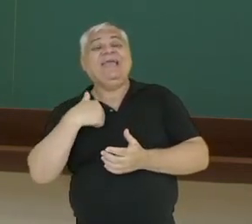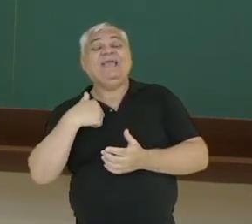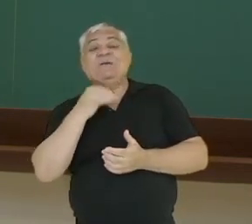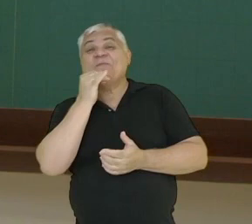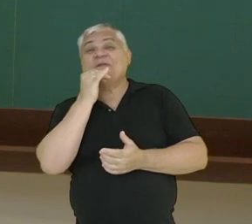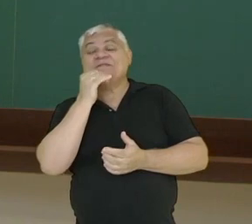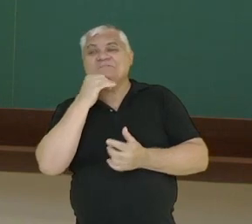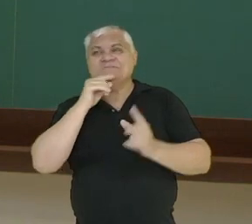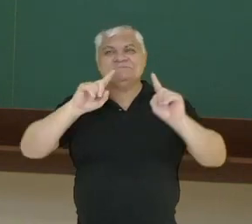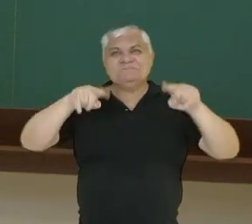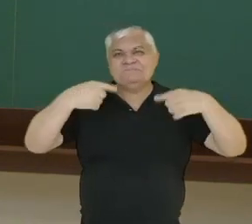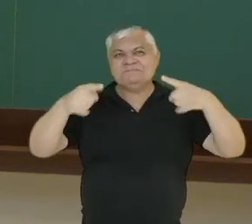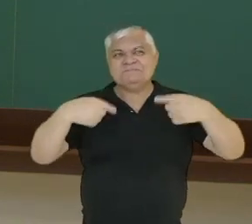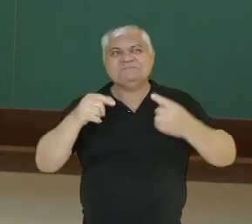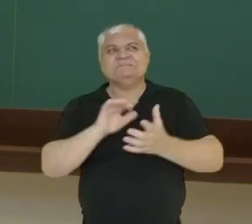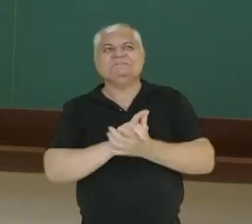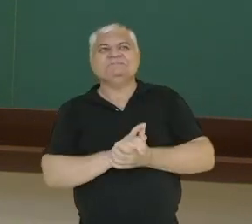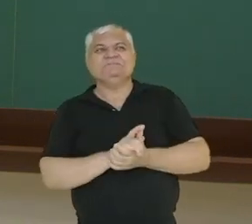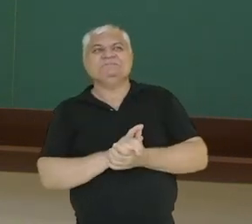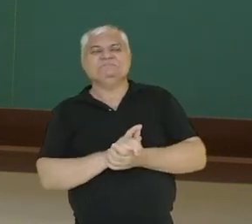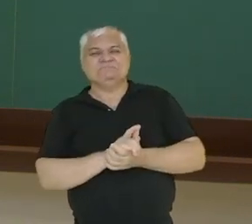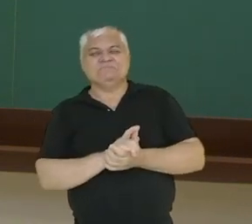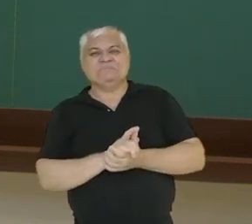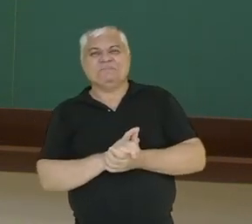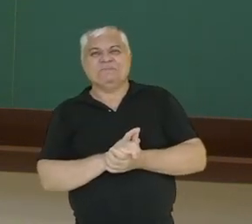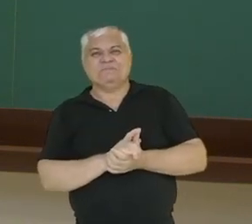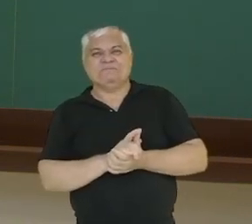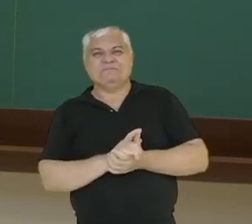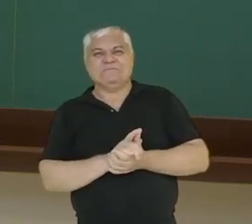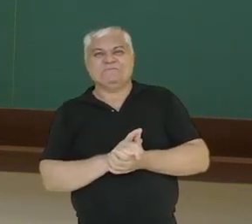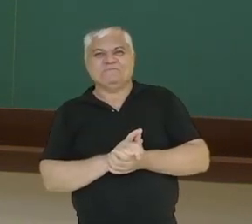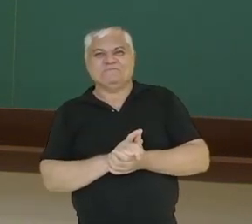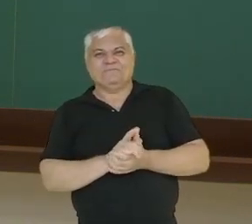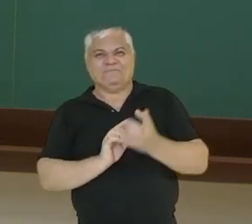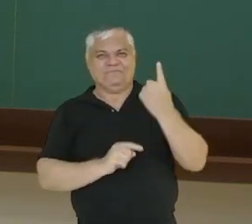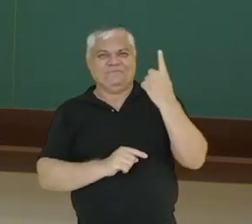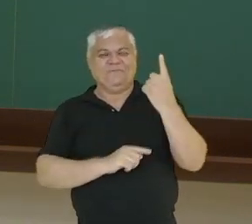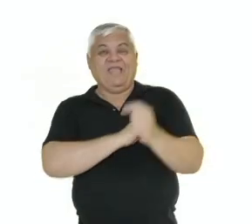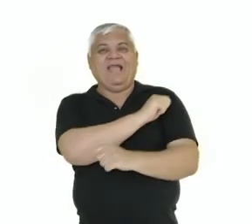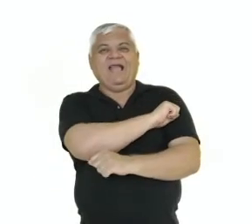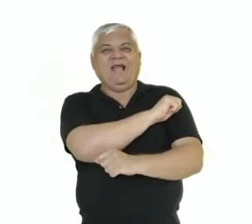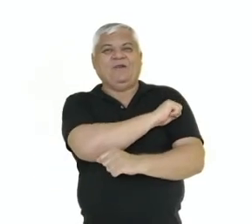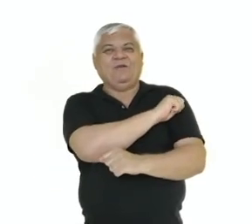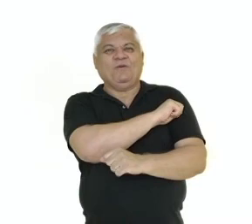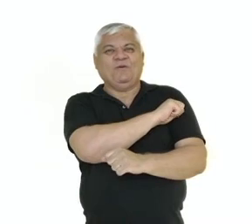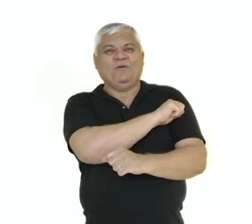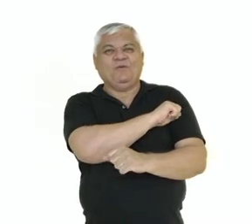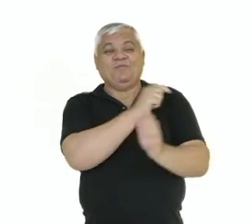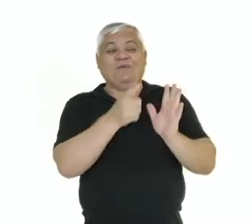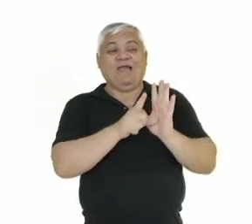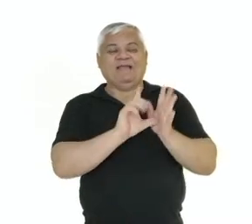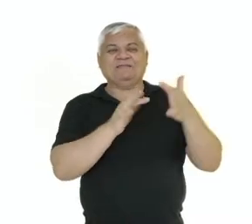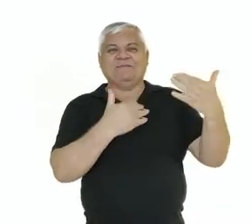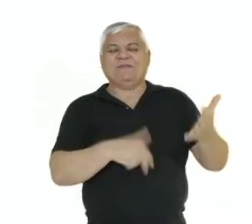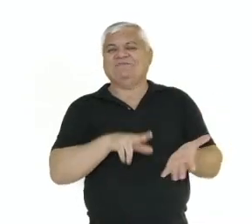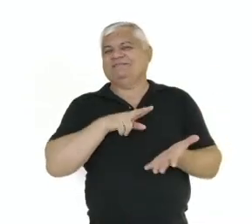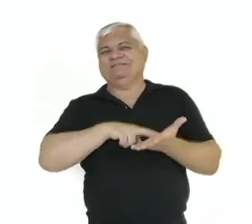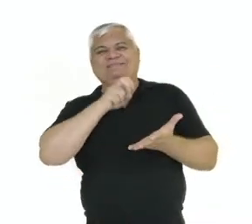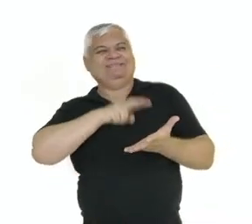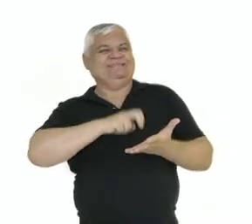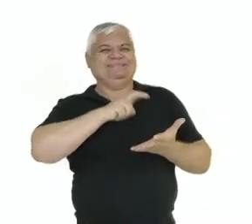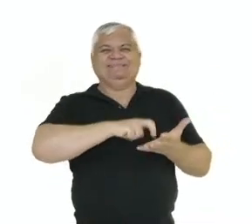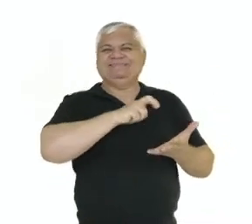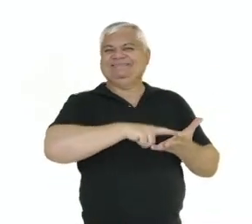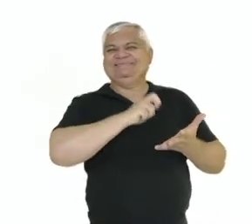algumas pressões. Veja aqui, ó. Um aluninho, antes da prova de química orgânica, alegre, cheio de